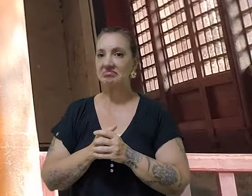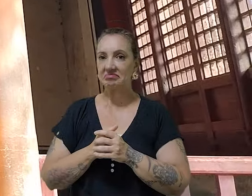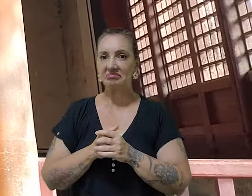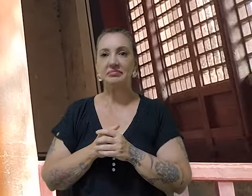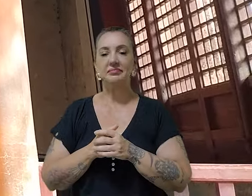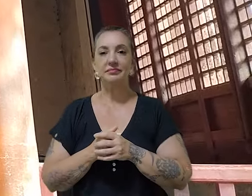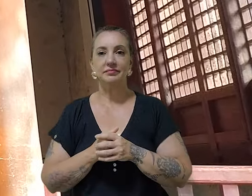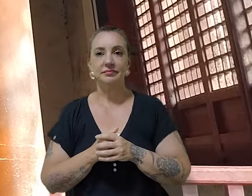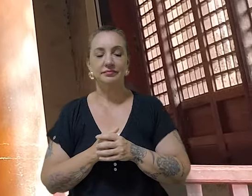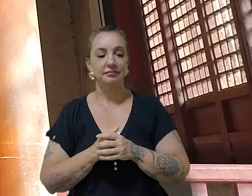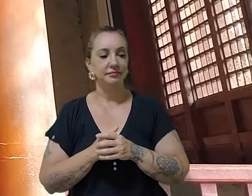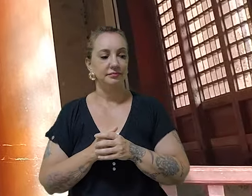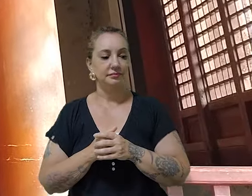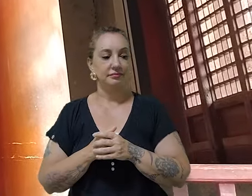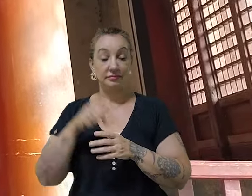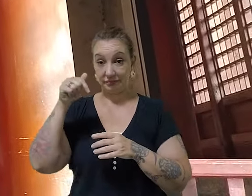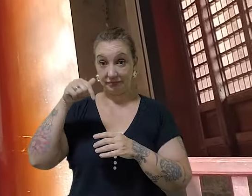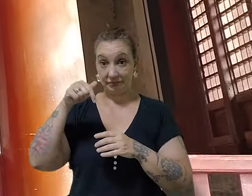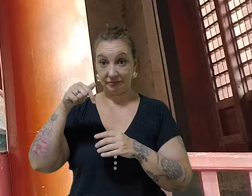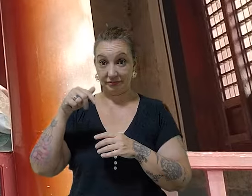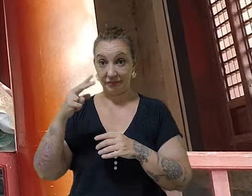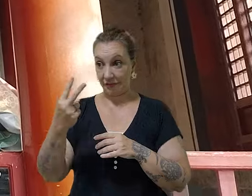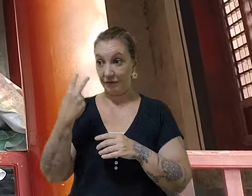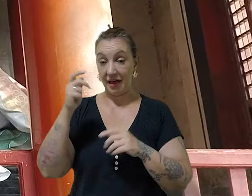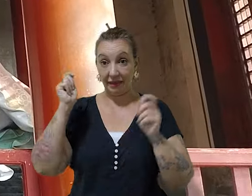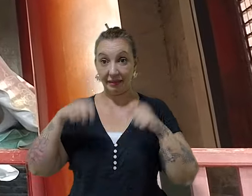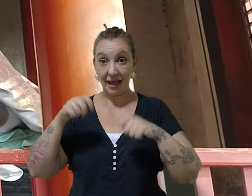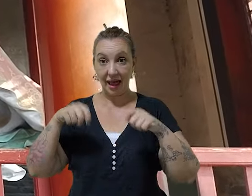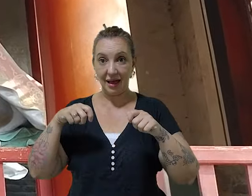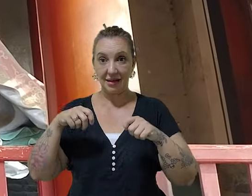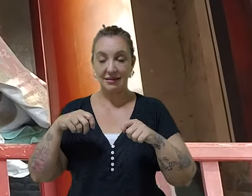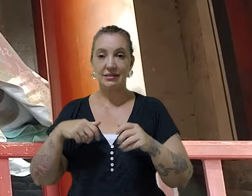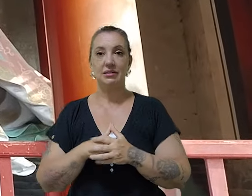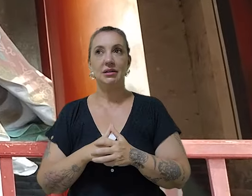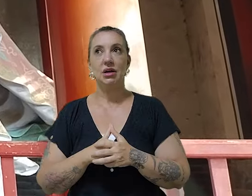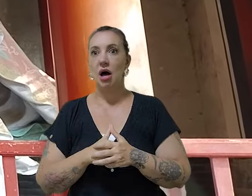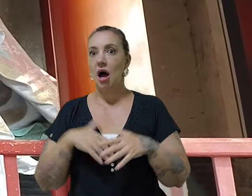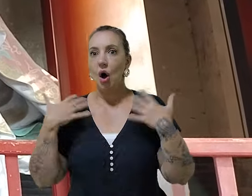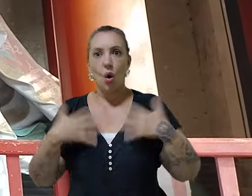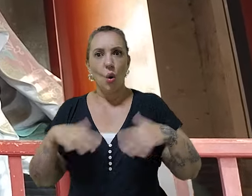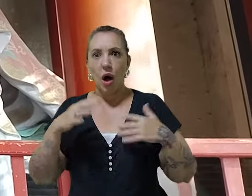Impressionante. Hã? Aqui? Dá para ver? Impressionante.